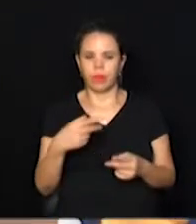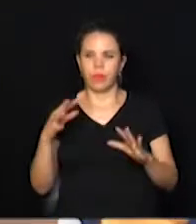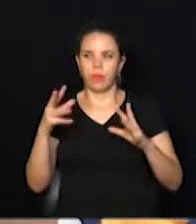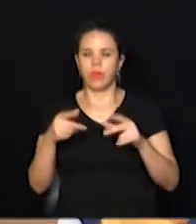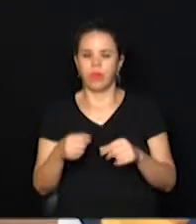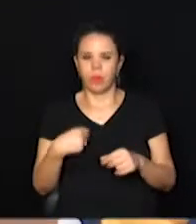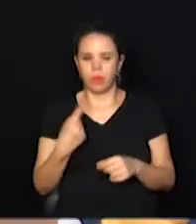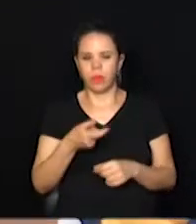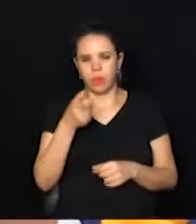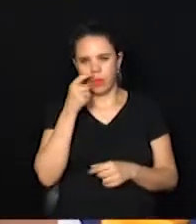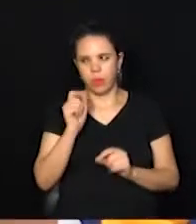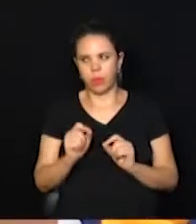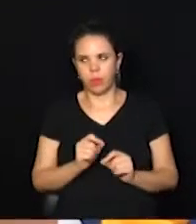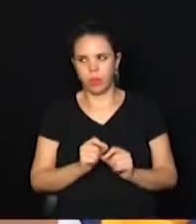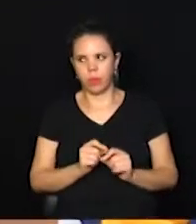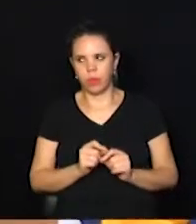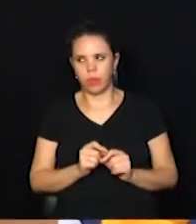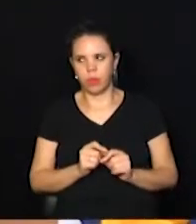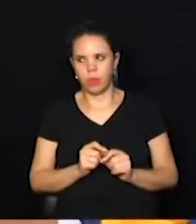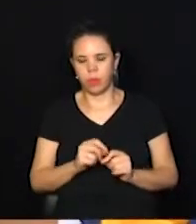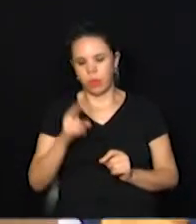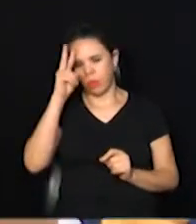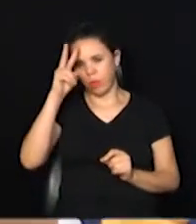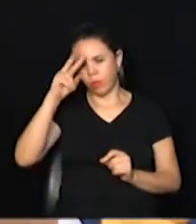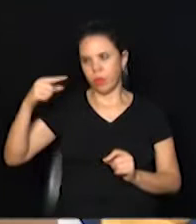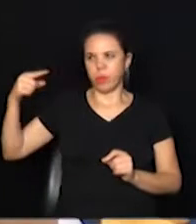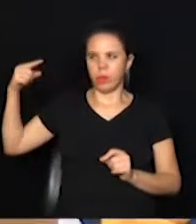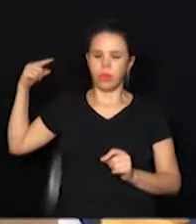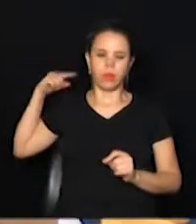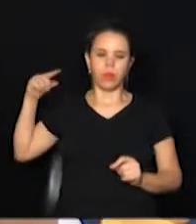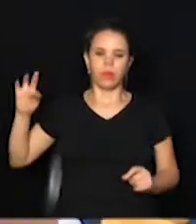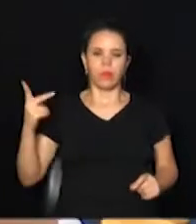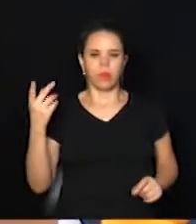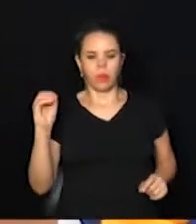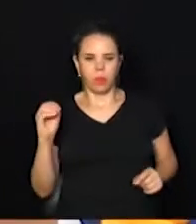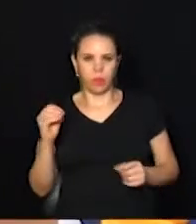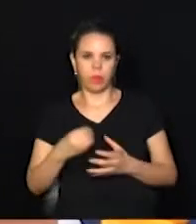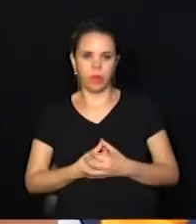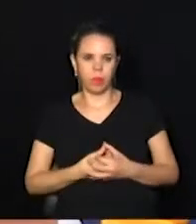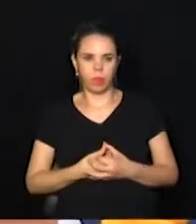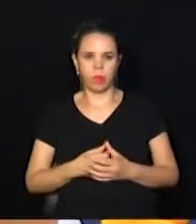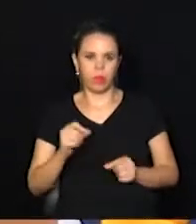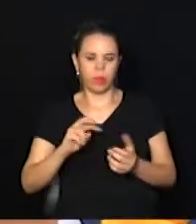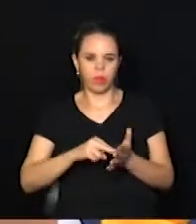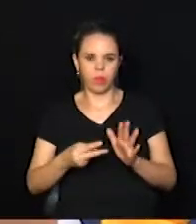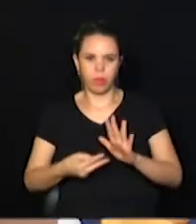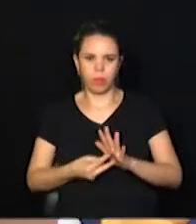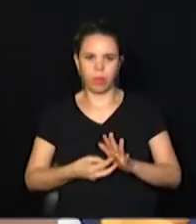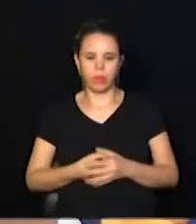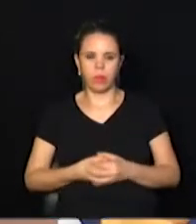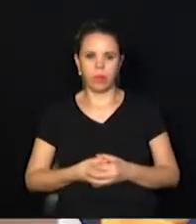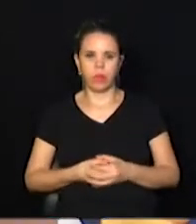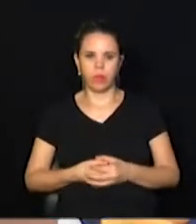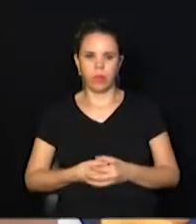e todos nós. A lembrança do Toninho e do que ele significou